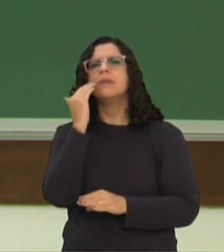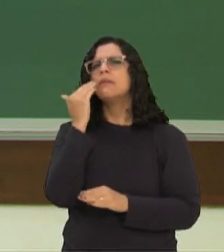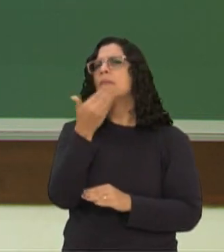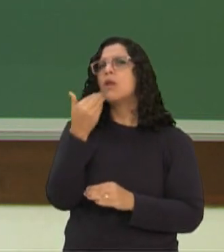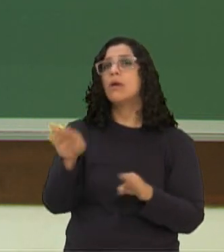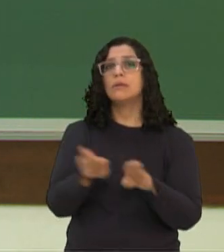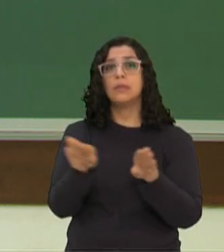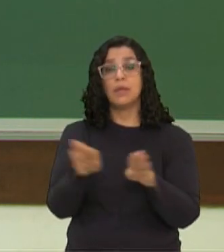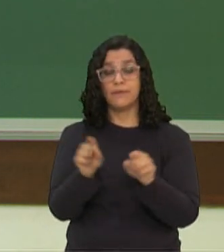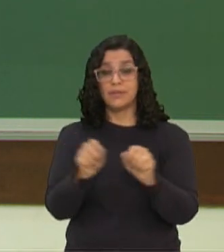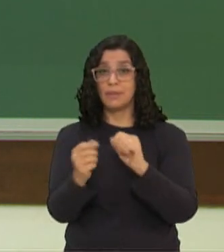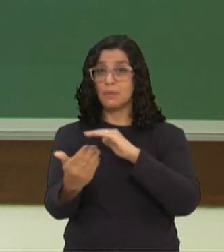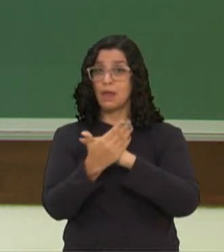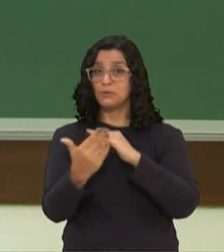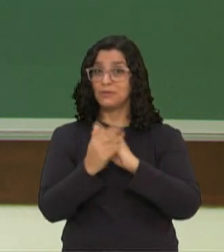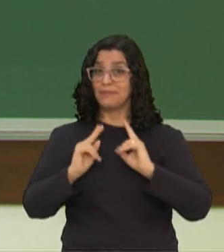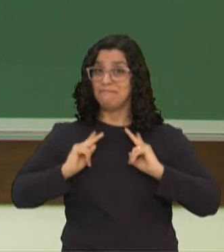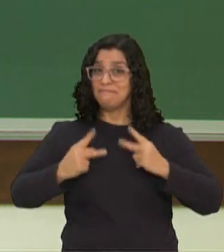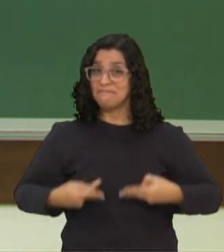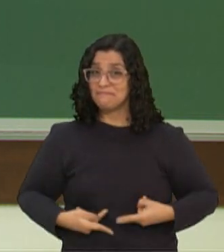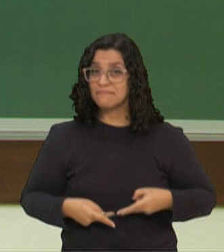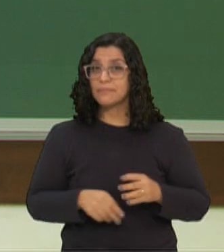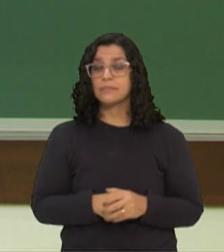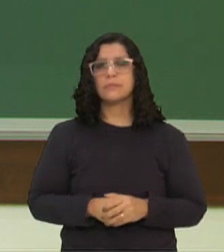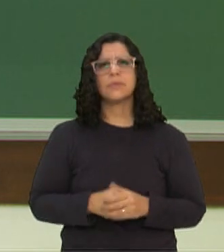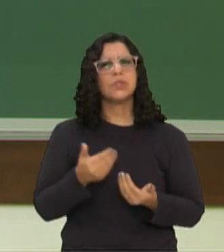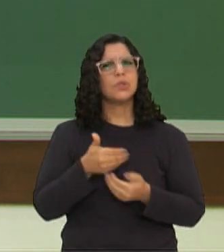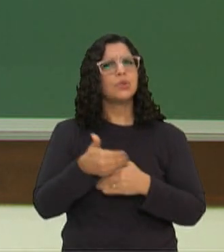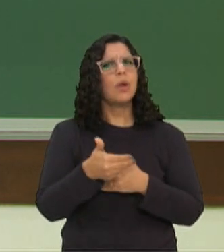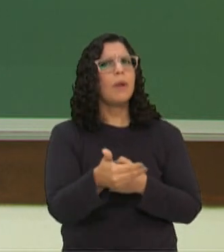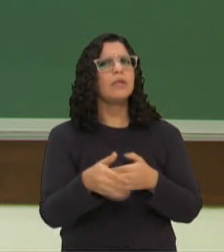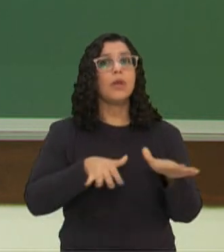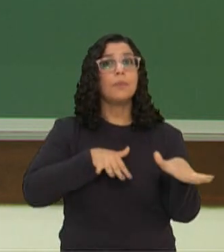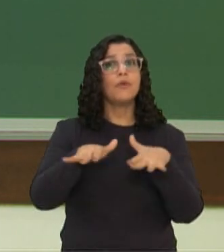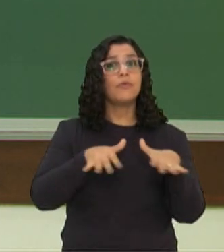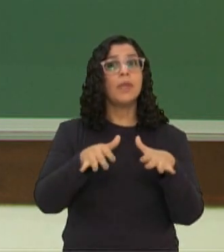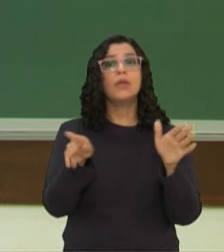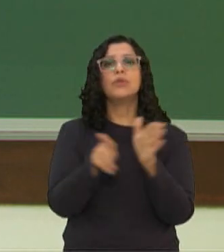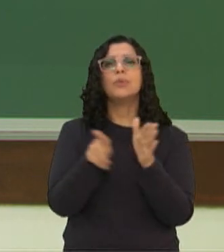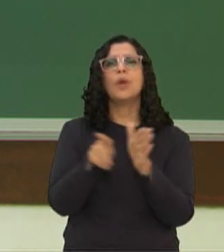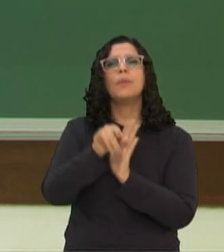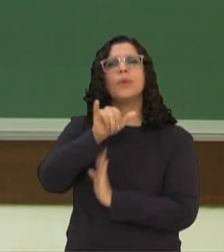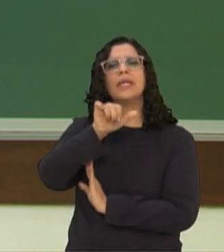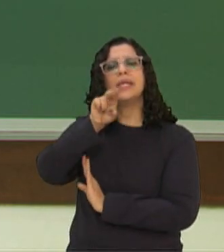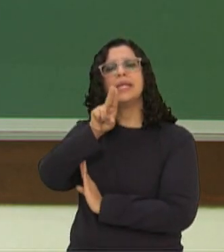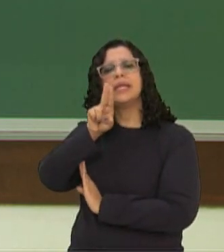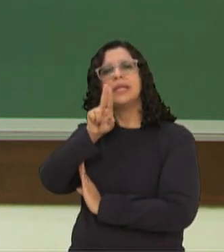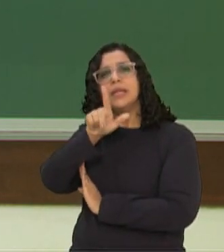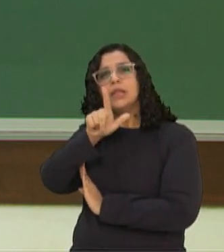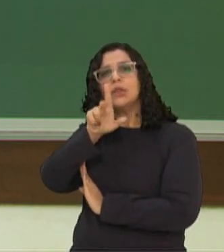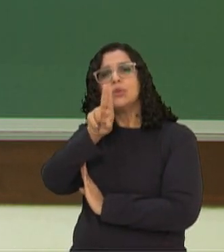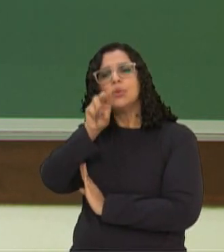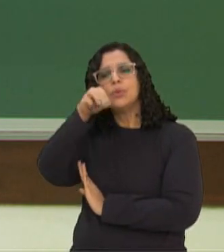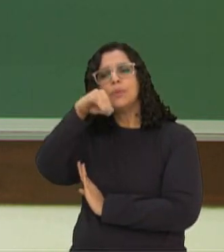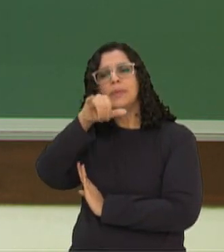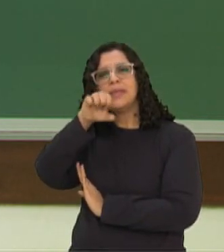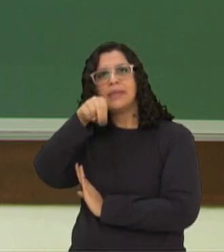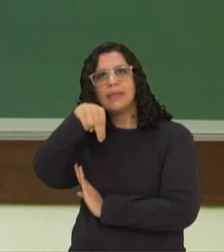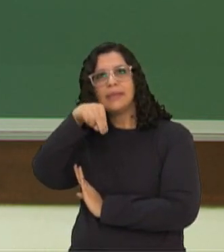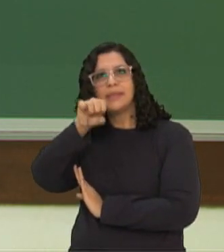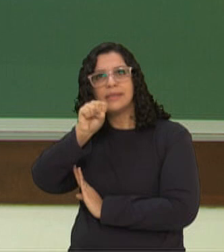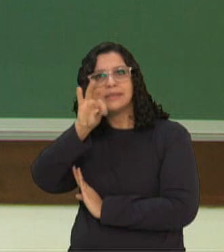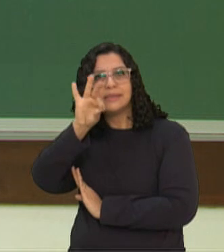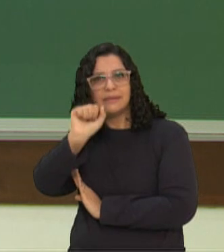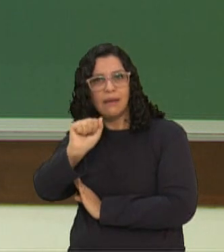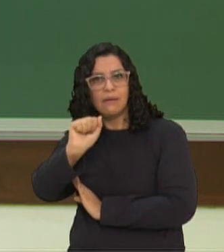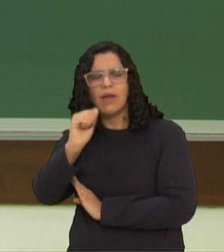fazer mais pela gente. E isso aí vai começar a partir do movimento iluminista. Esse movimento que vai procurar entender